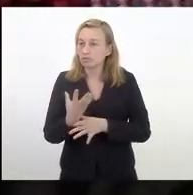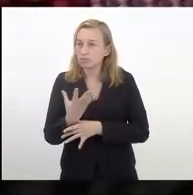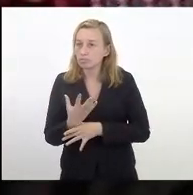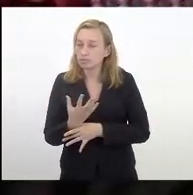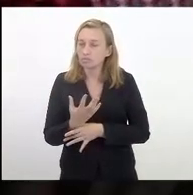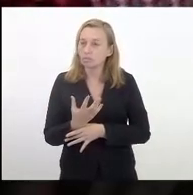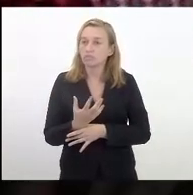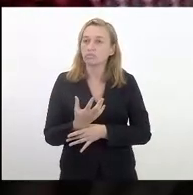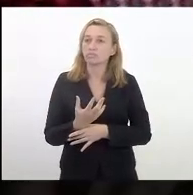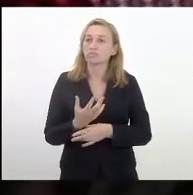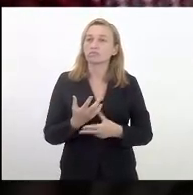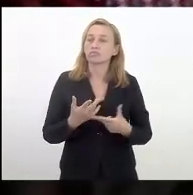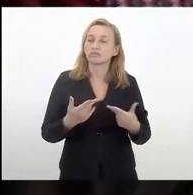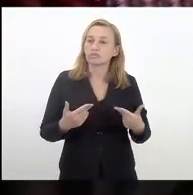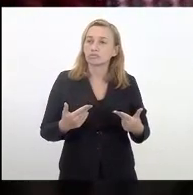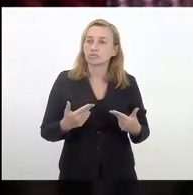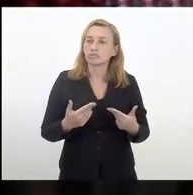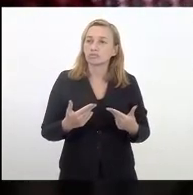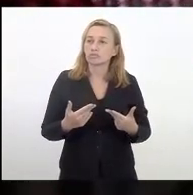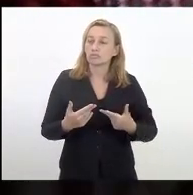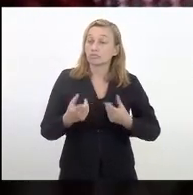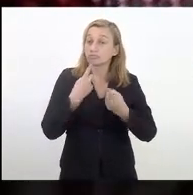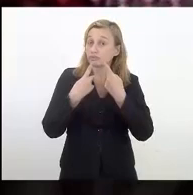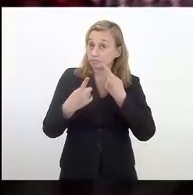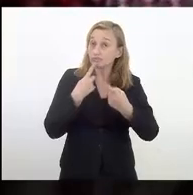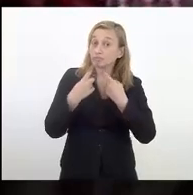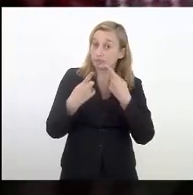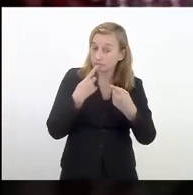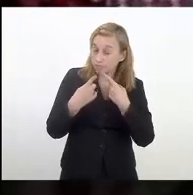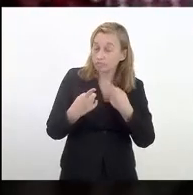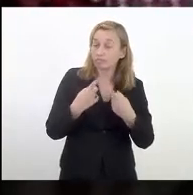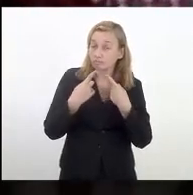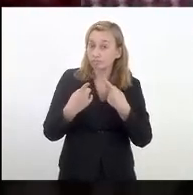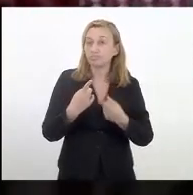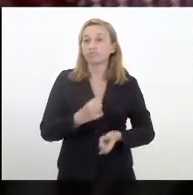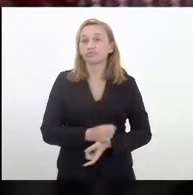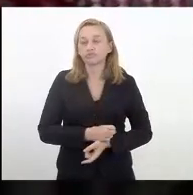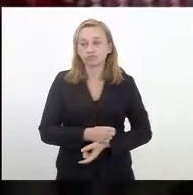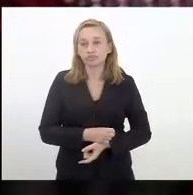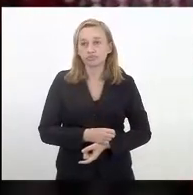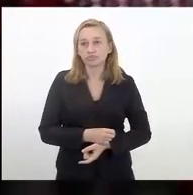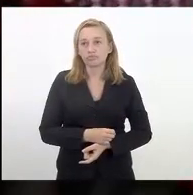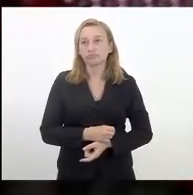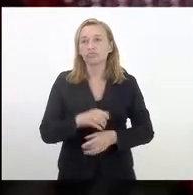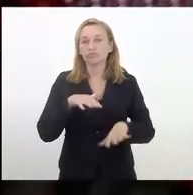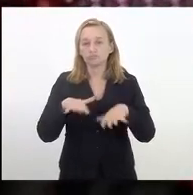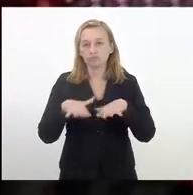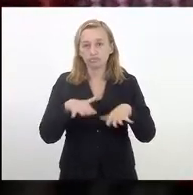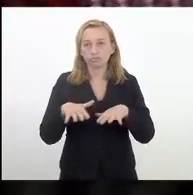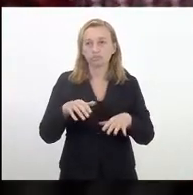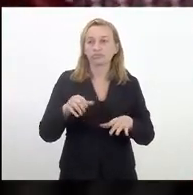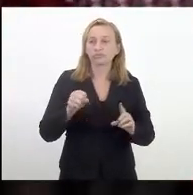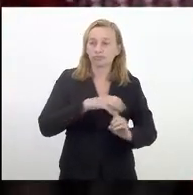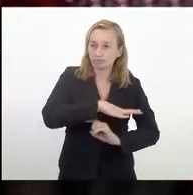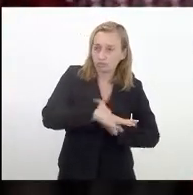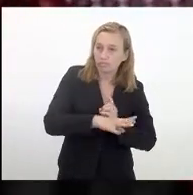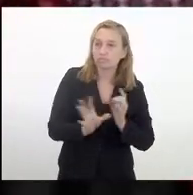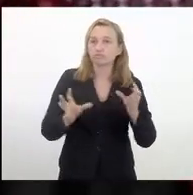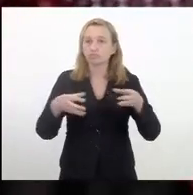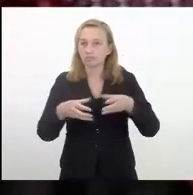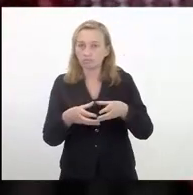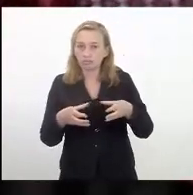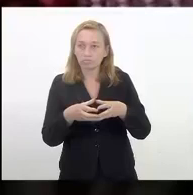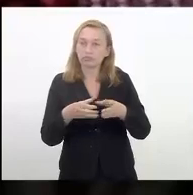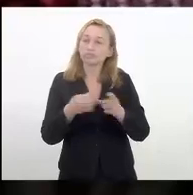sua maioria né e em diálogo e consonância com a com que os movimentos sociais os grupos